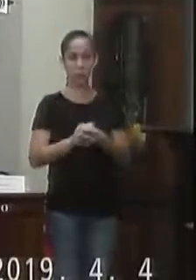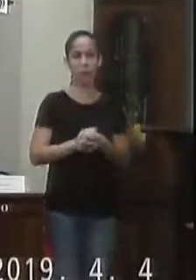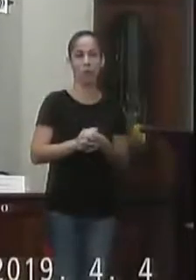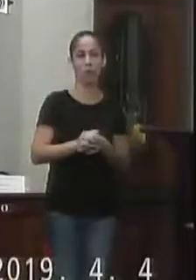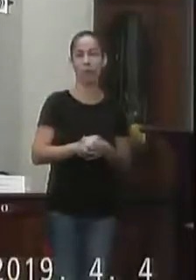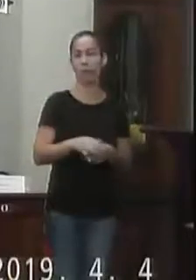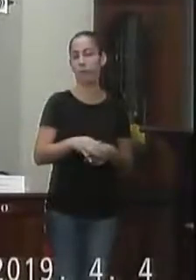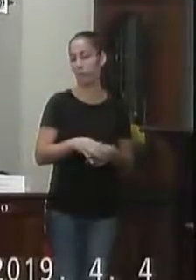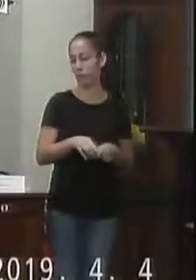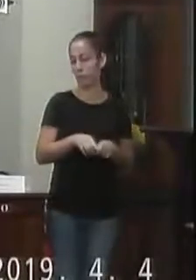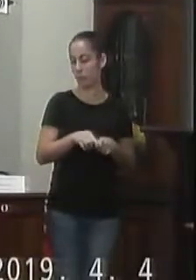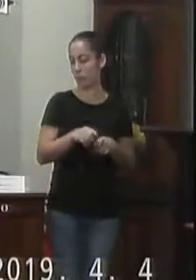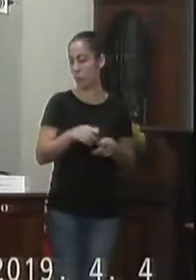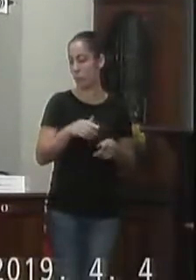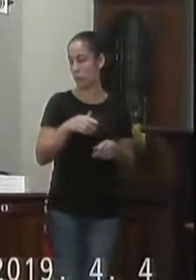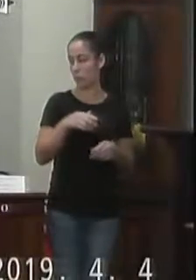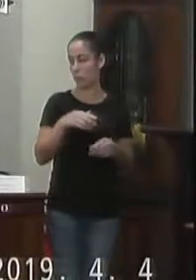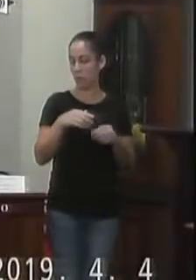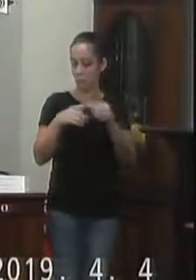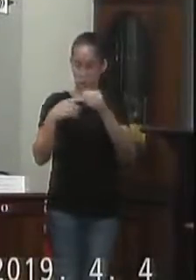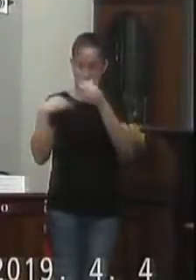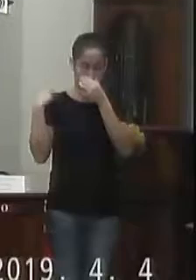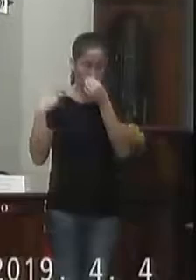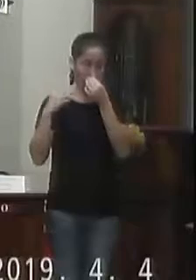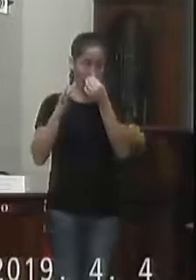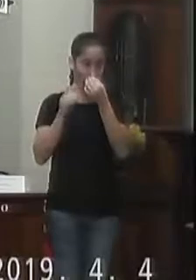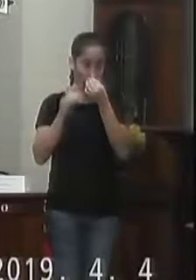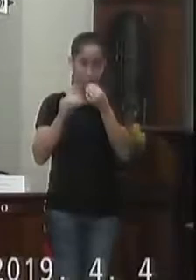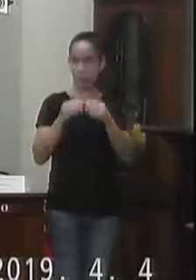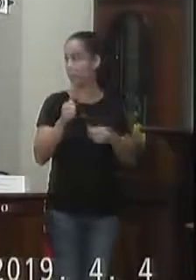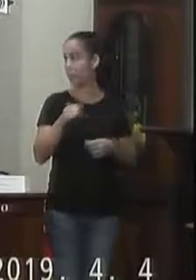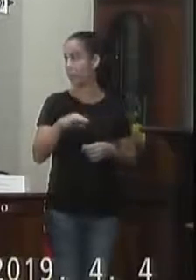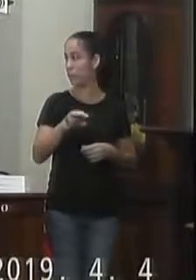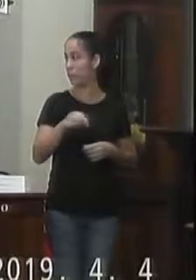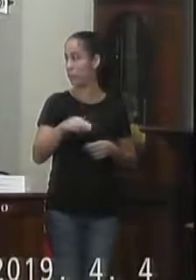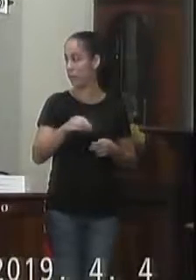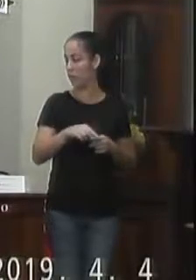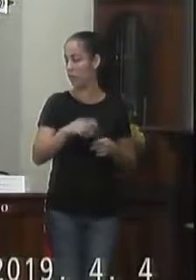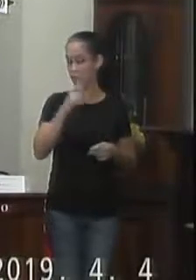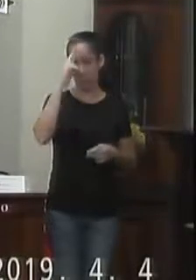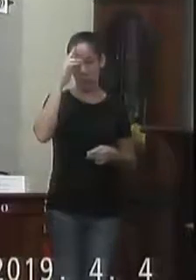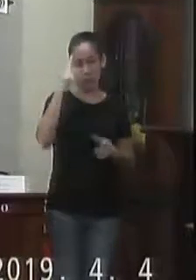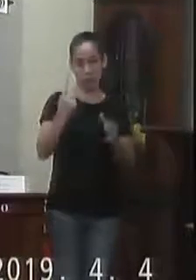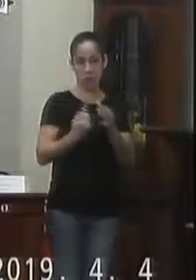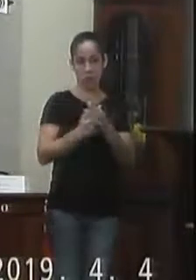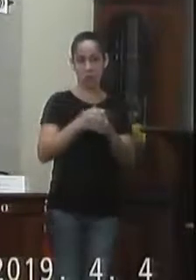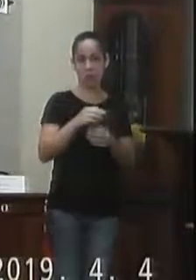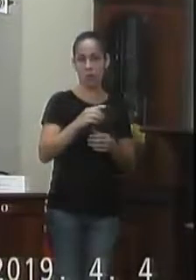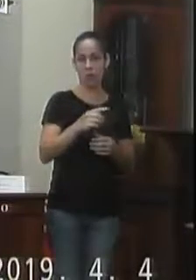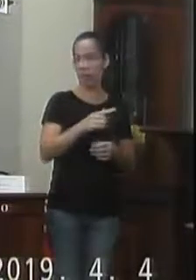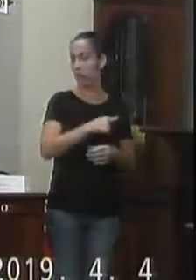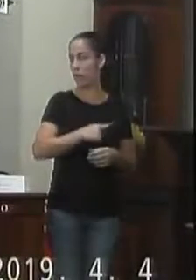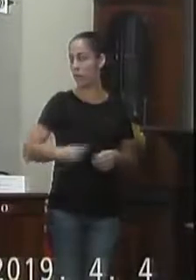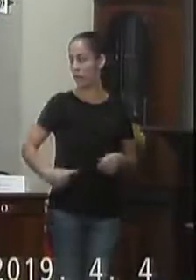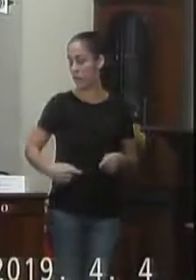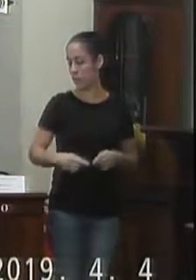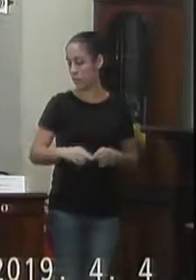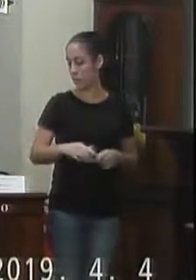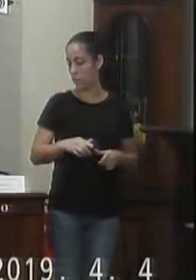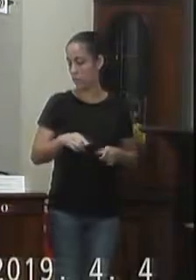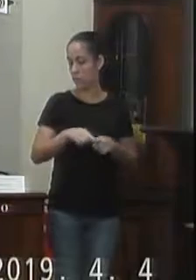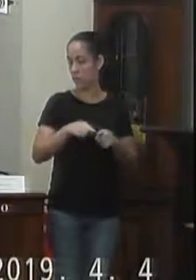E também aos cuidados do vereador Fábio Antônio, do chefe de gabinete do governador,